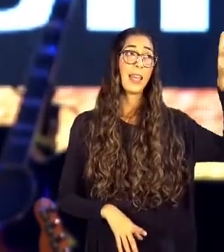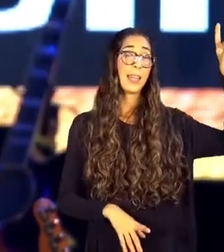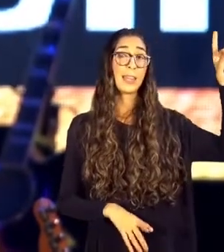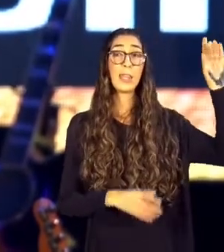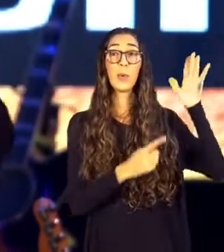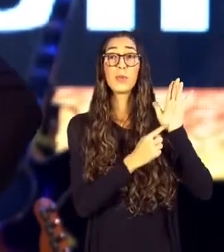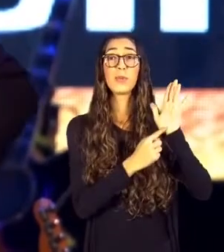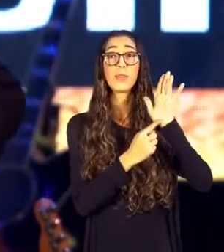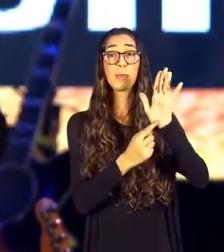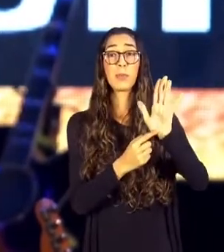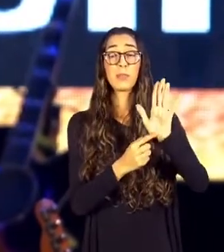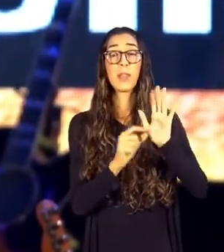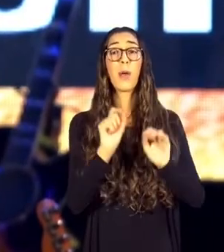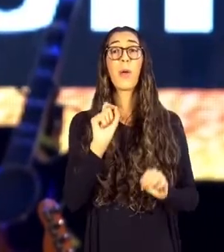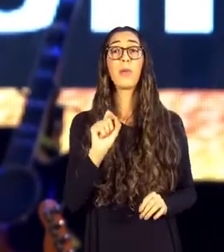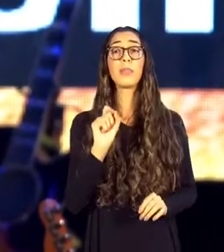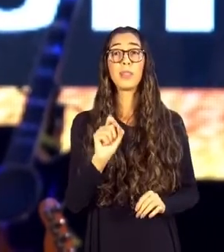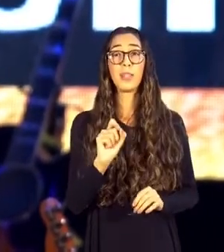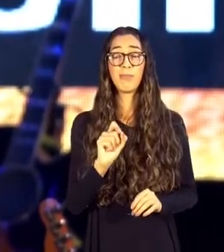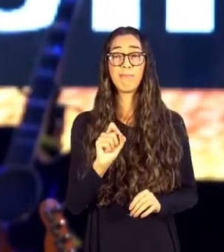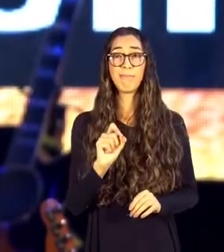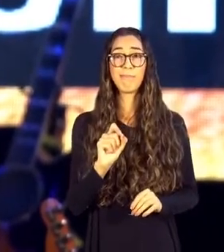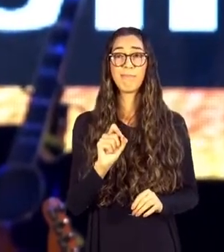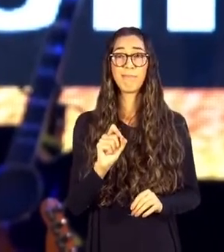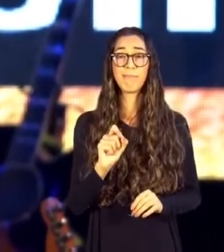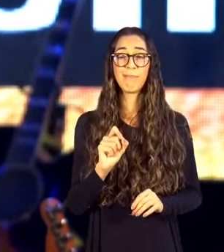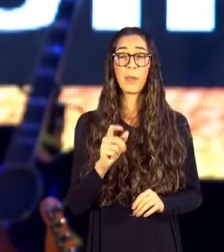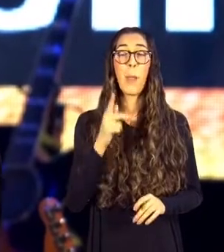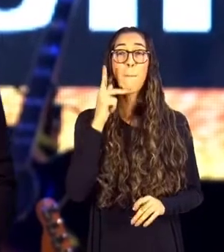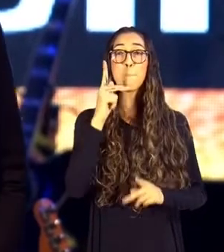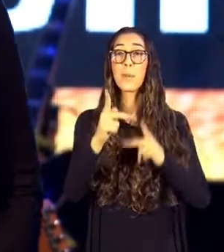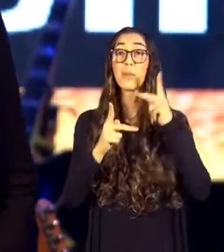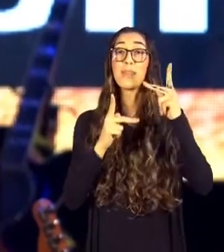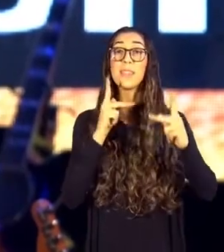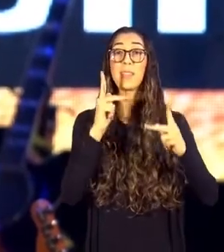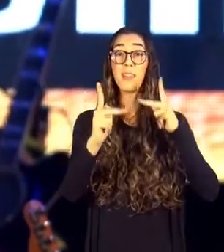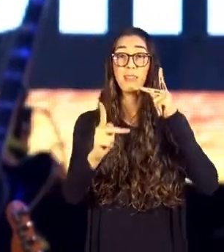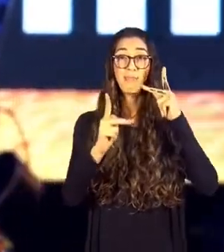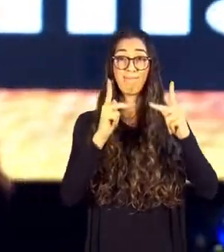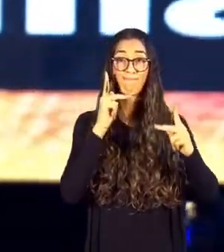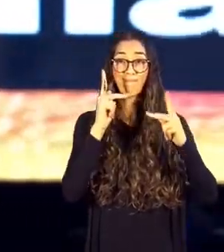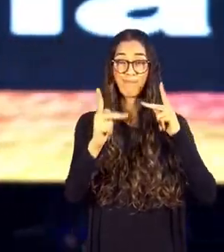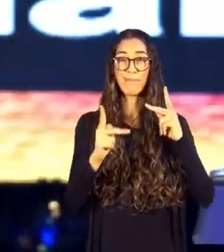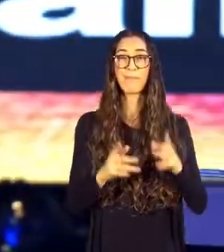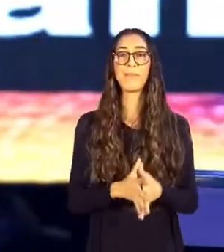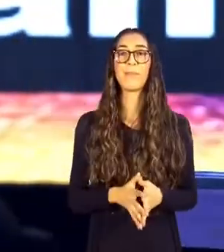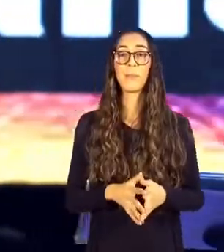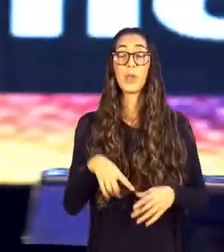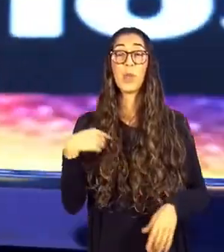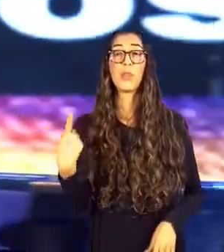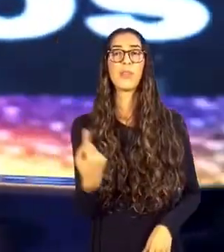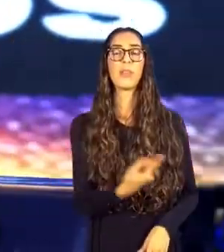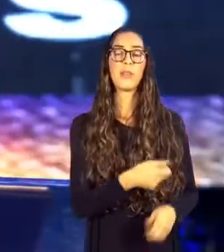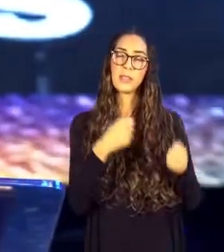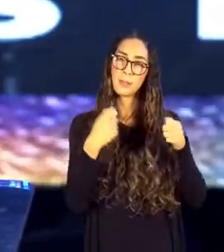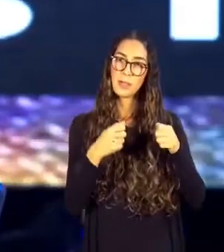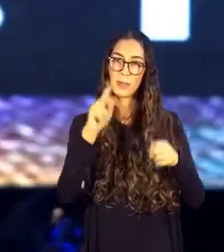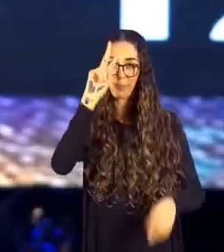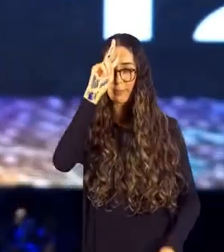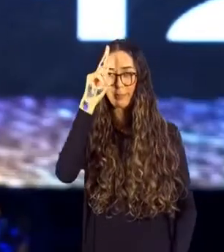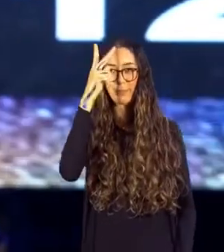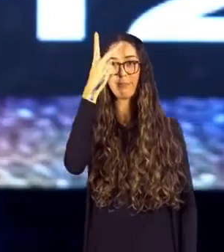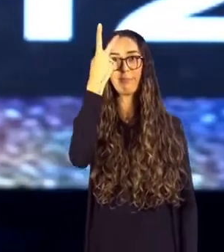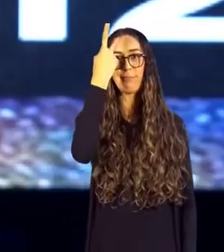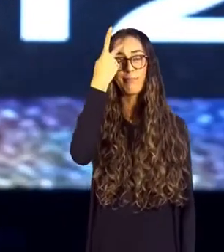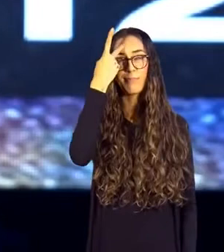esse testemunho que eu dei sobre o que aconteceu na minha vida. Nós temos que mudar nosso entendimento. Aí Paulo fala